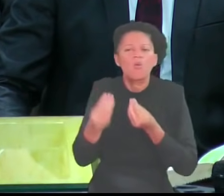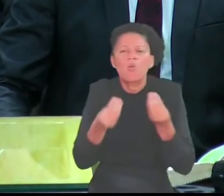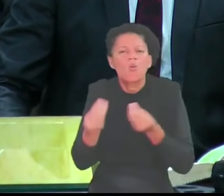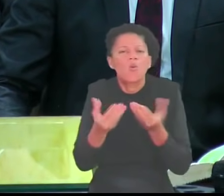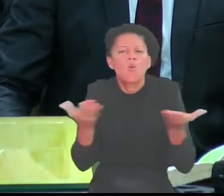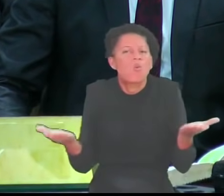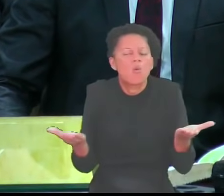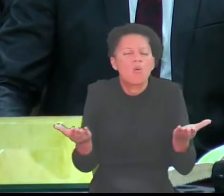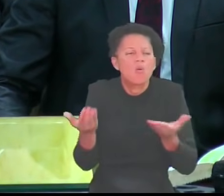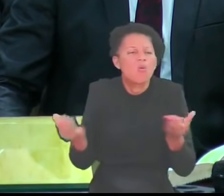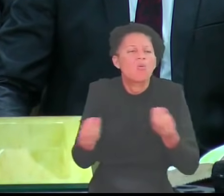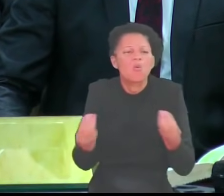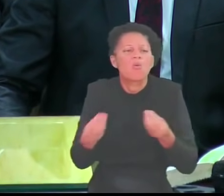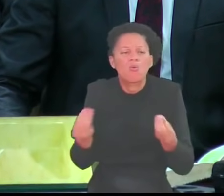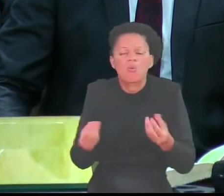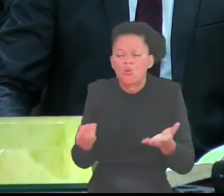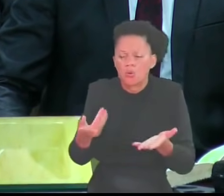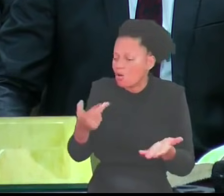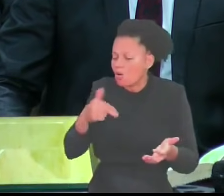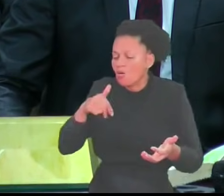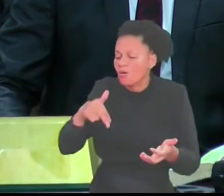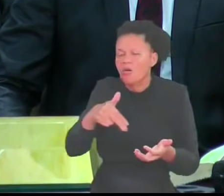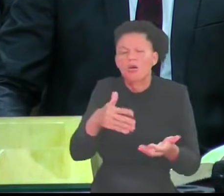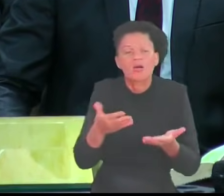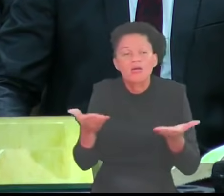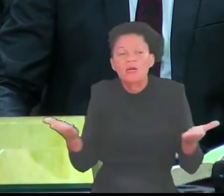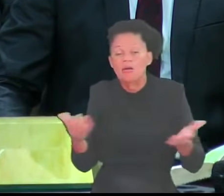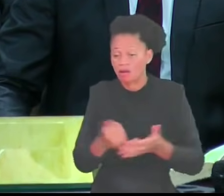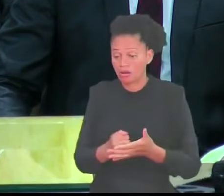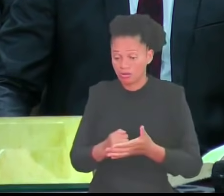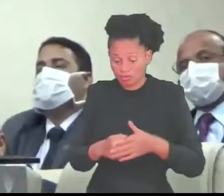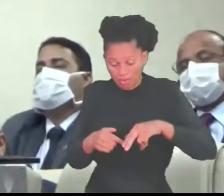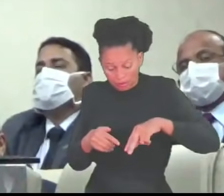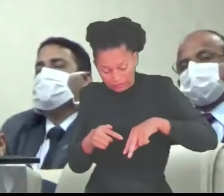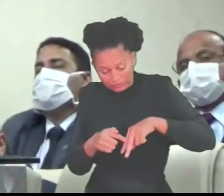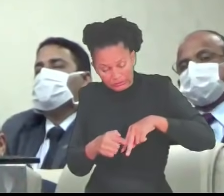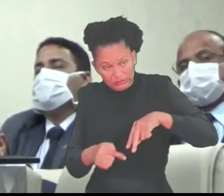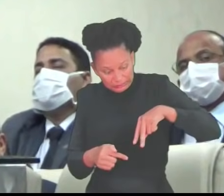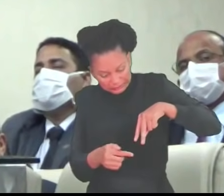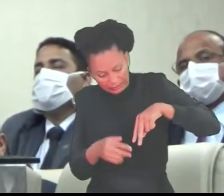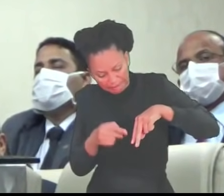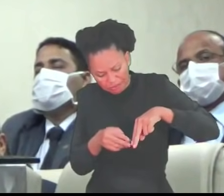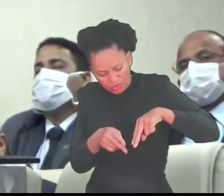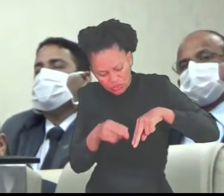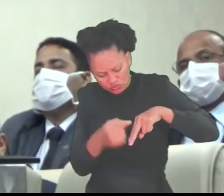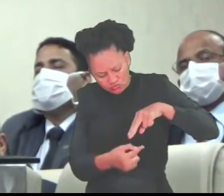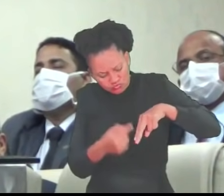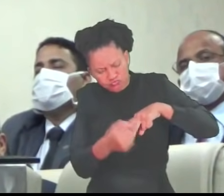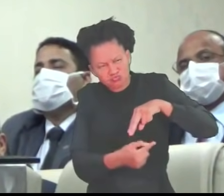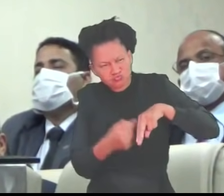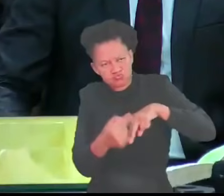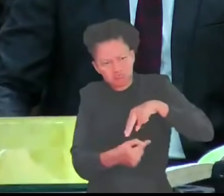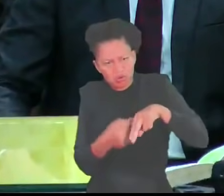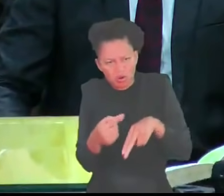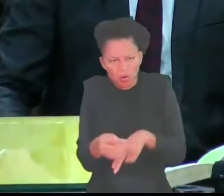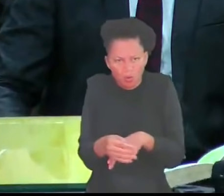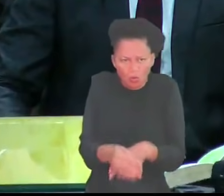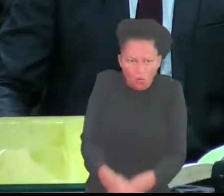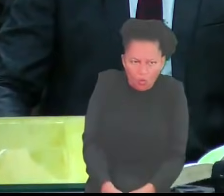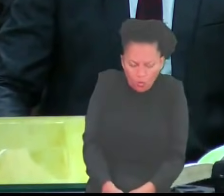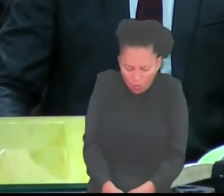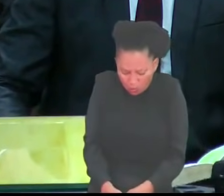Lázaro saiu andando? Como era que ele ia sair andando? Se as pernas estavam presas, os braços estavam presos, tudo